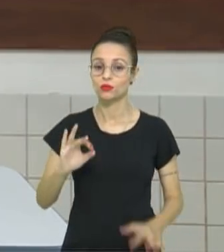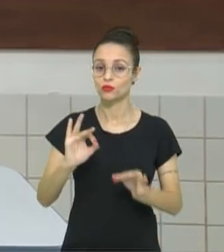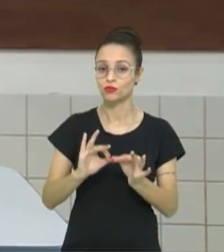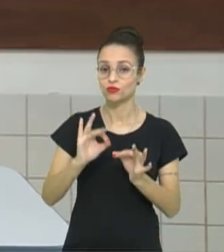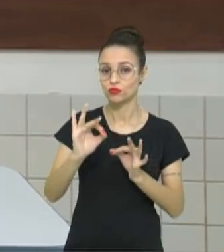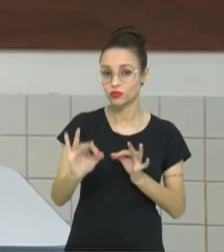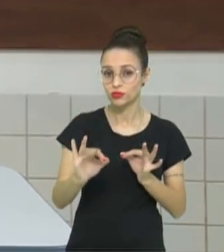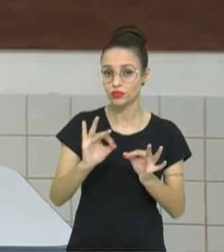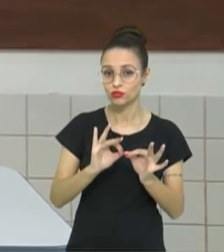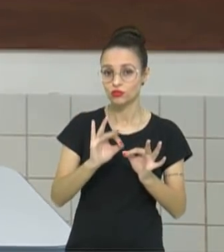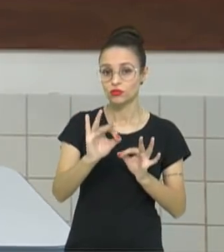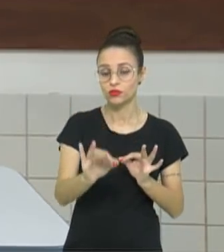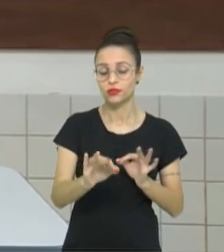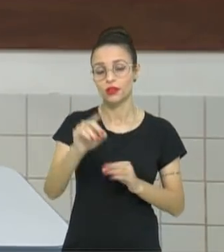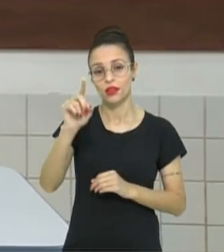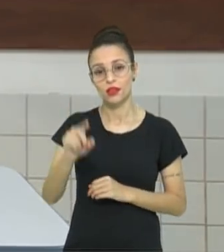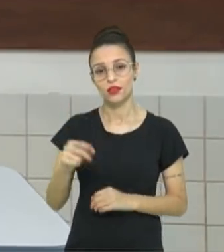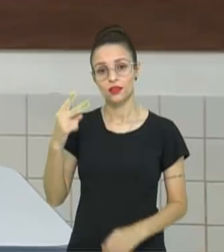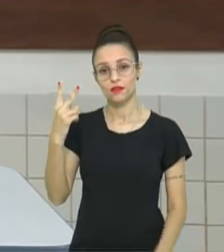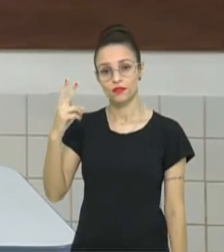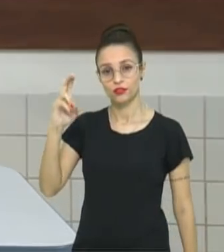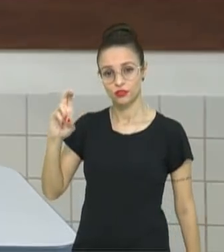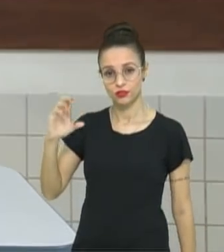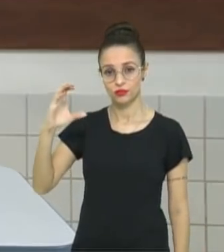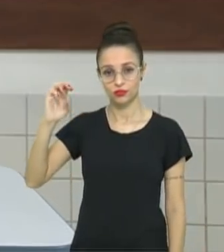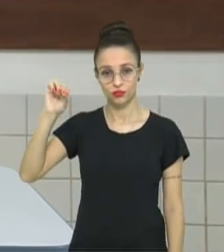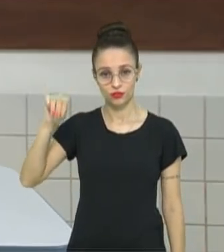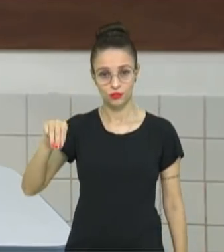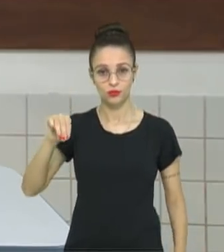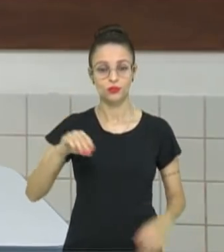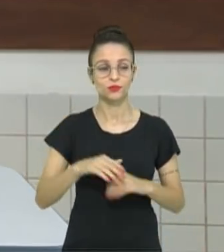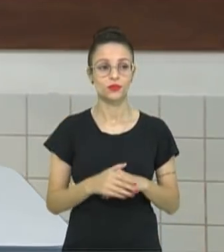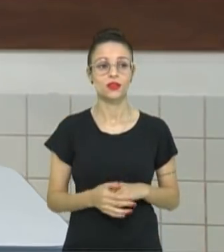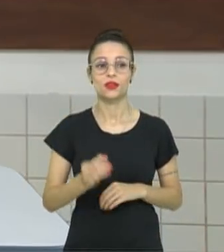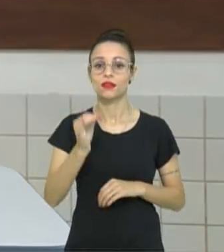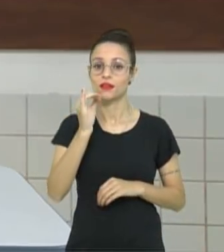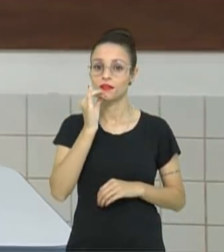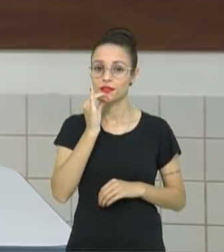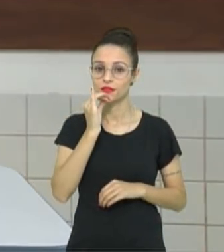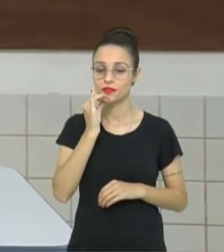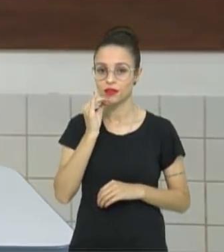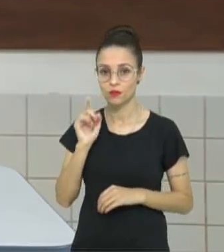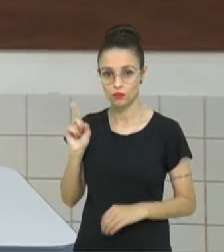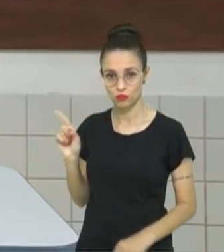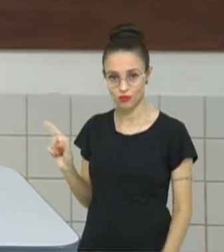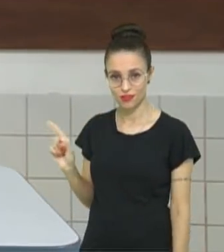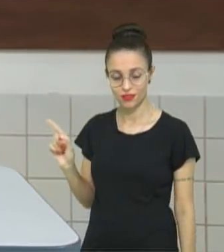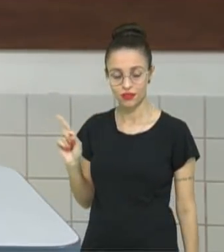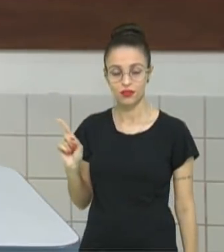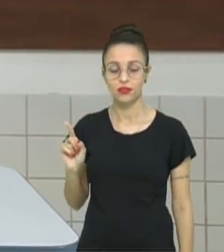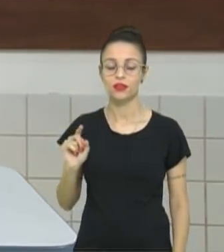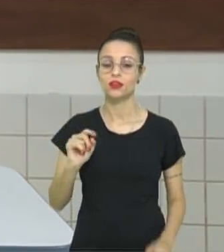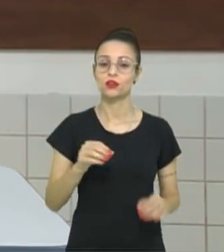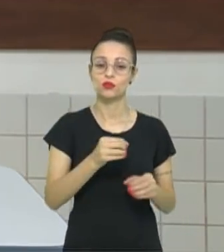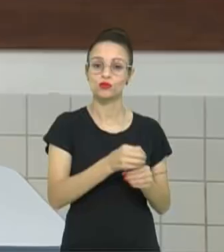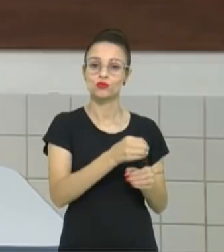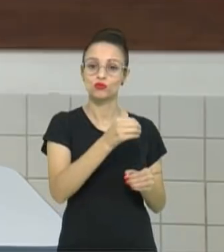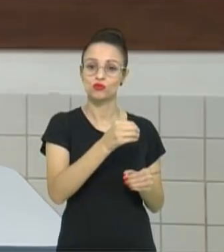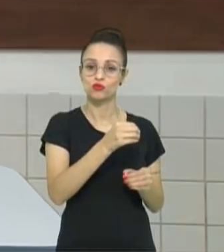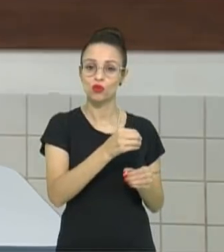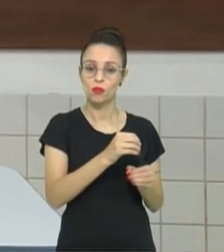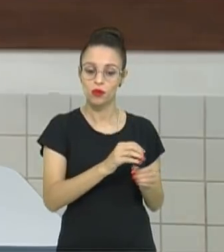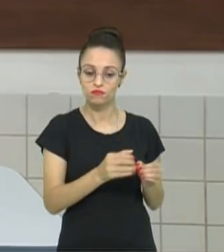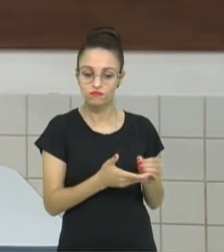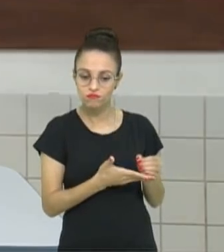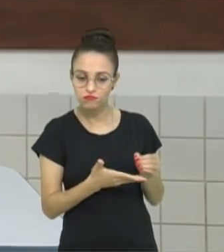de um e o outro está 25 centímetros. No exemplo do Júlio, a sombra do bastão é que